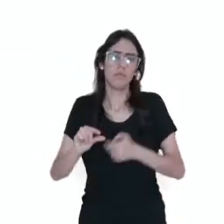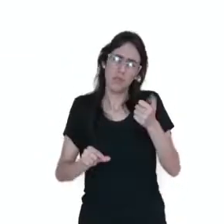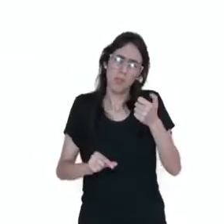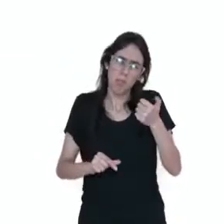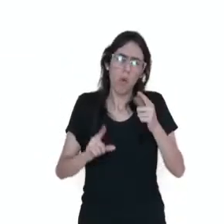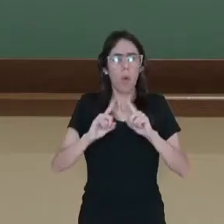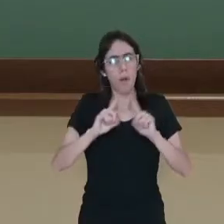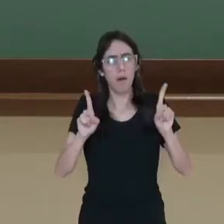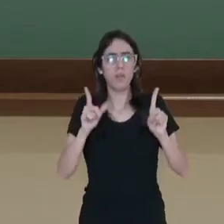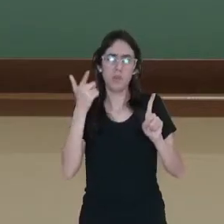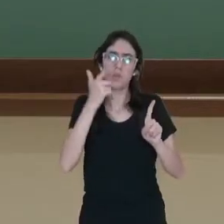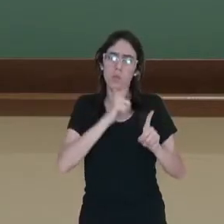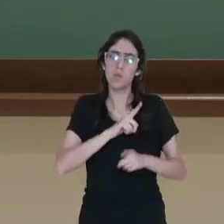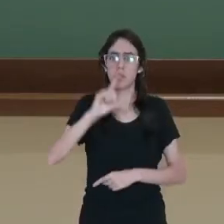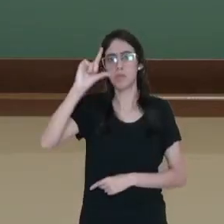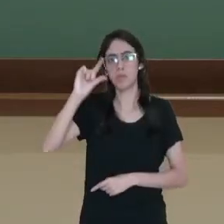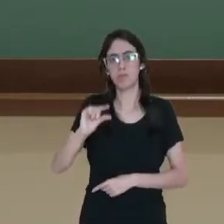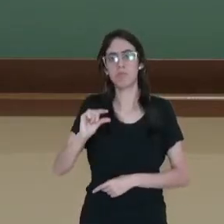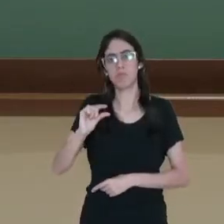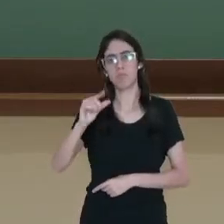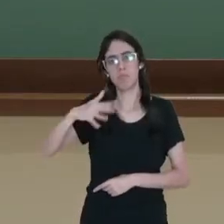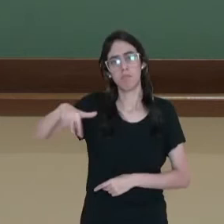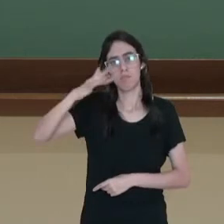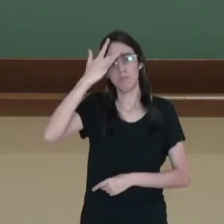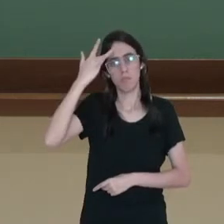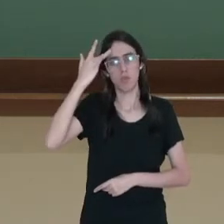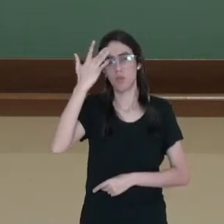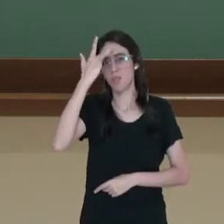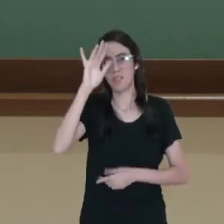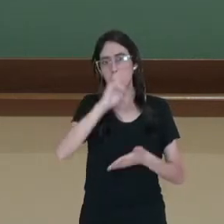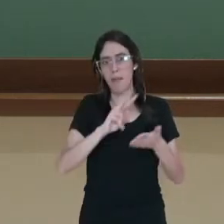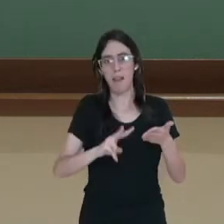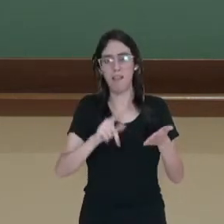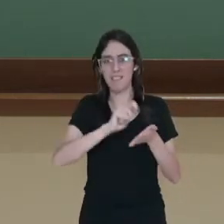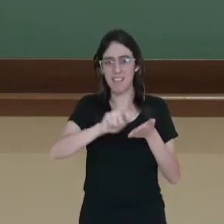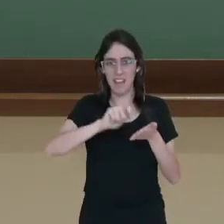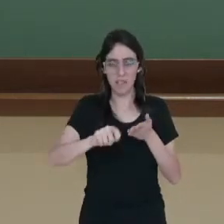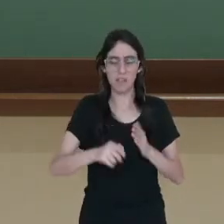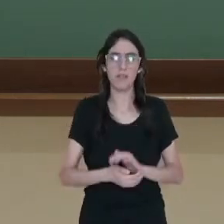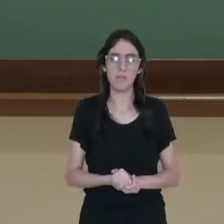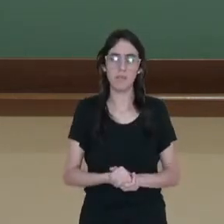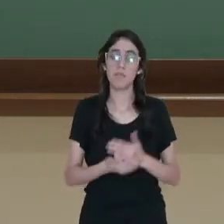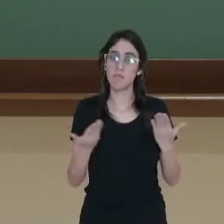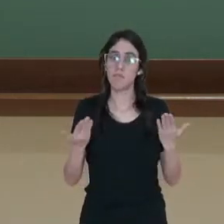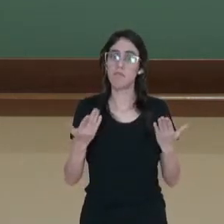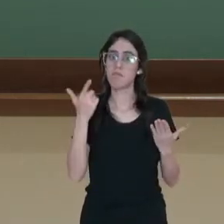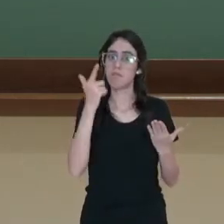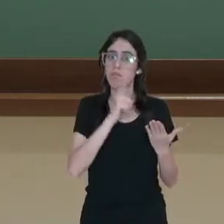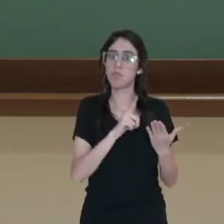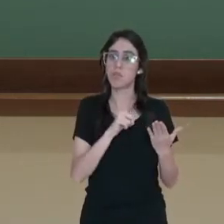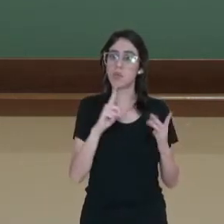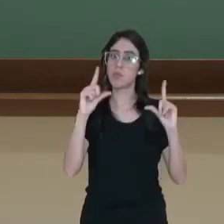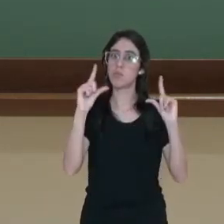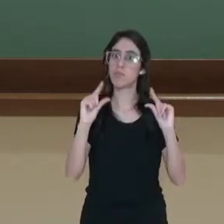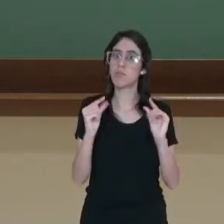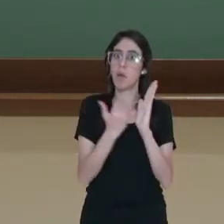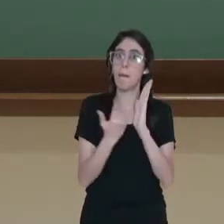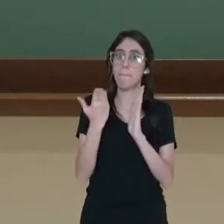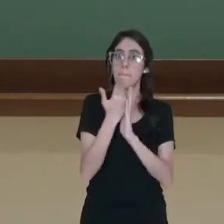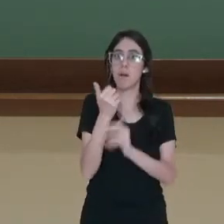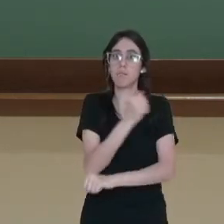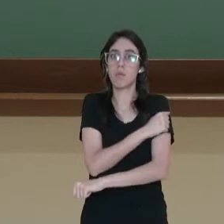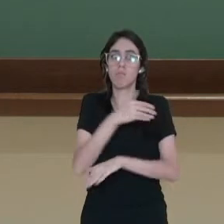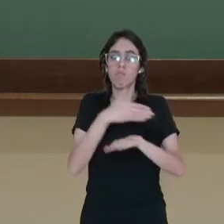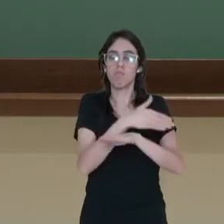também aí podemos dizer que é considerável na área da educação. Diminuição do analfabetismo. Além disso, a